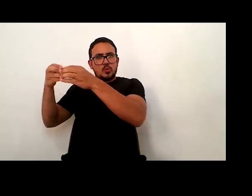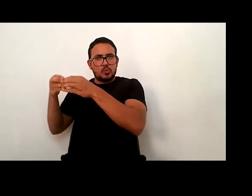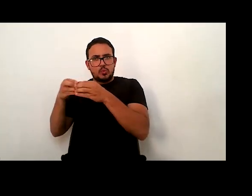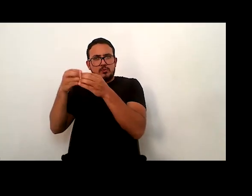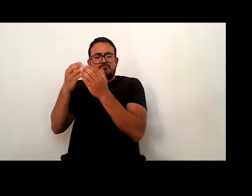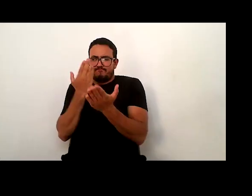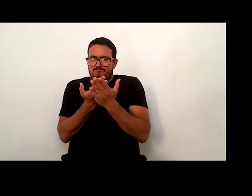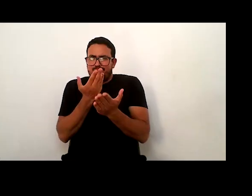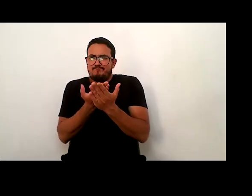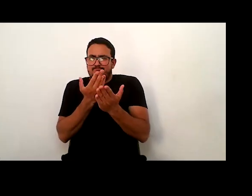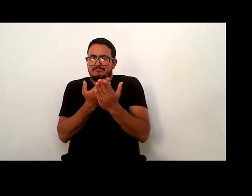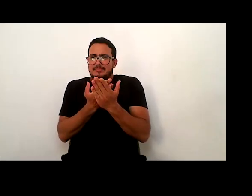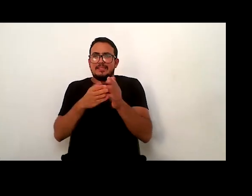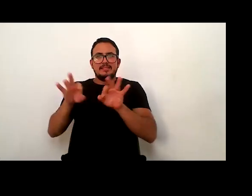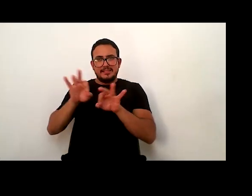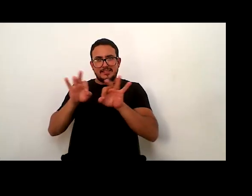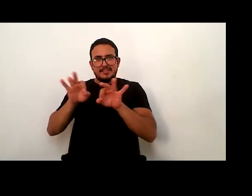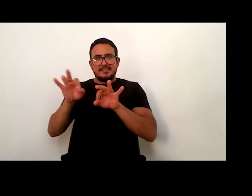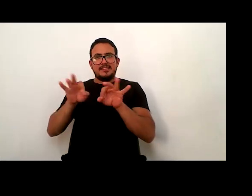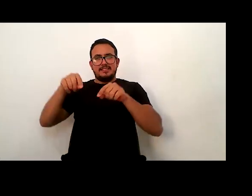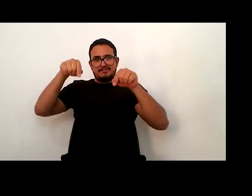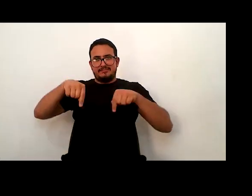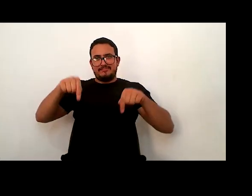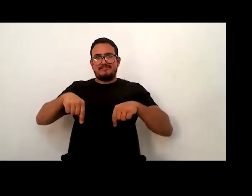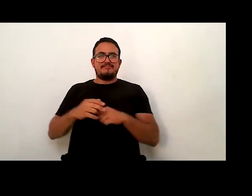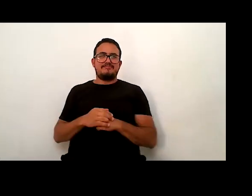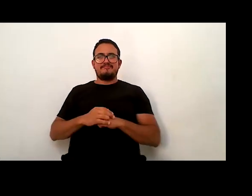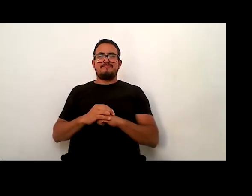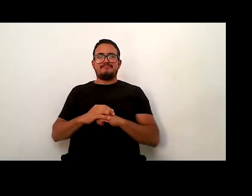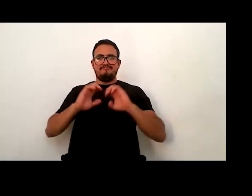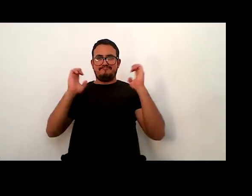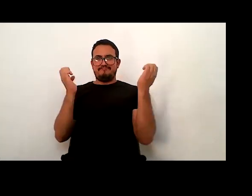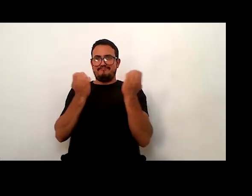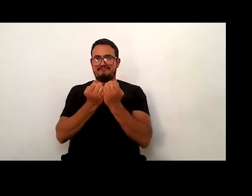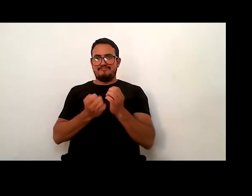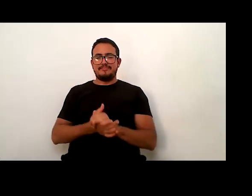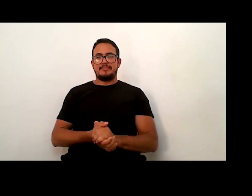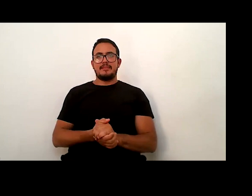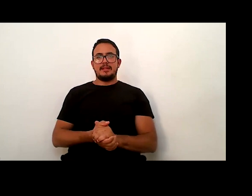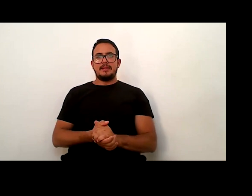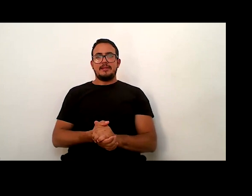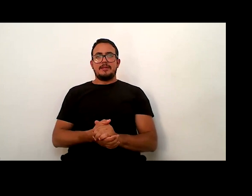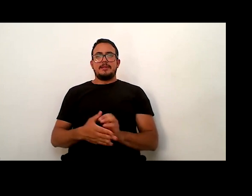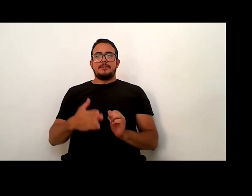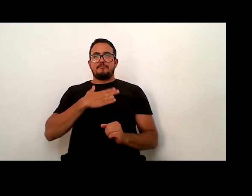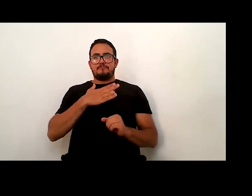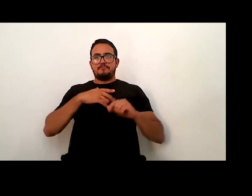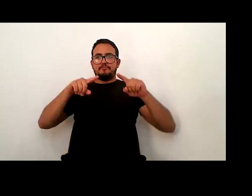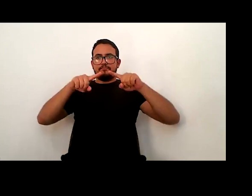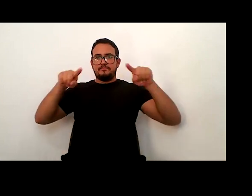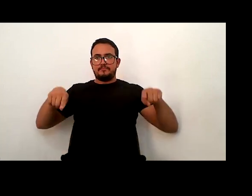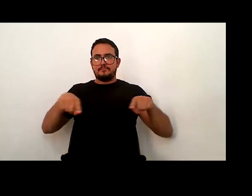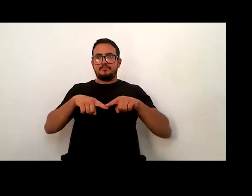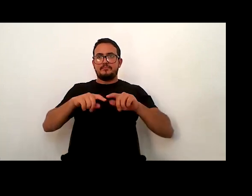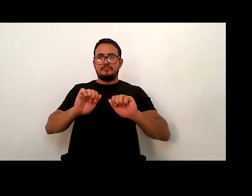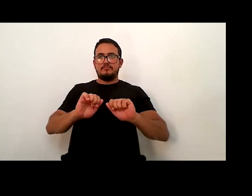vou tentar aqui partilhar o meu com vocês. Eu quero que